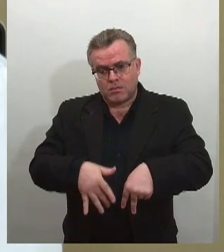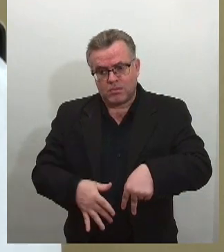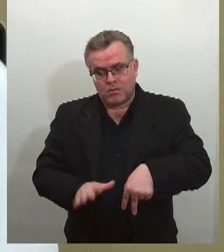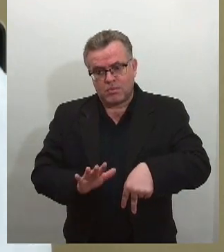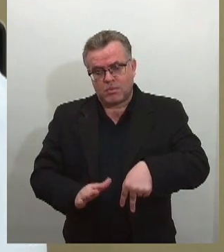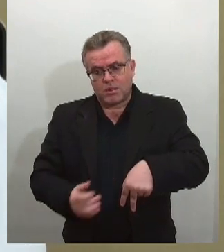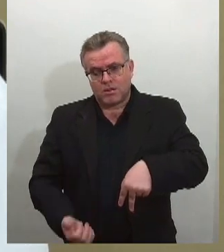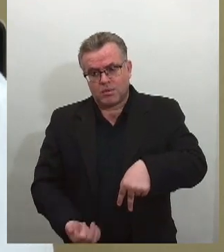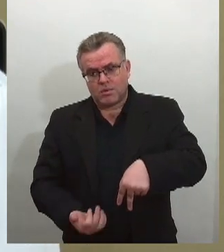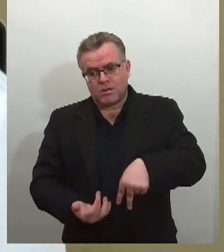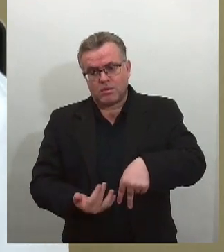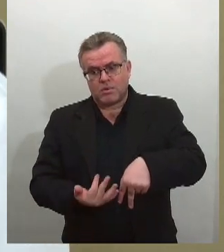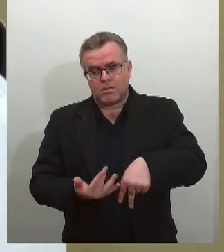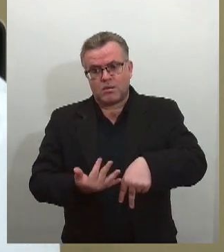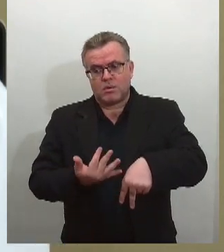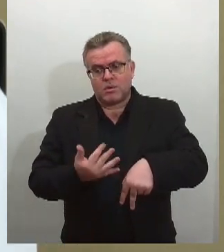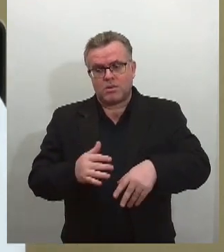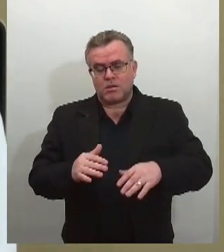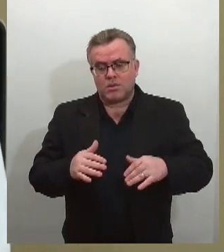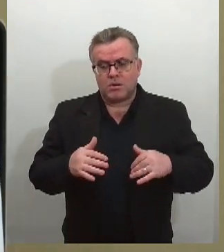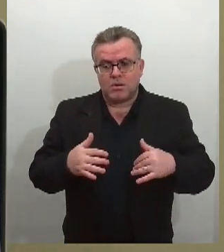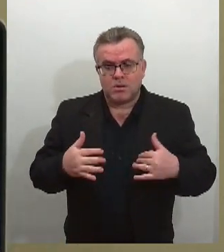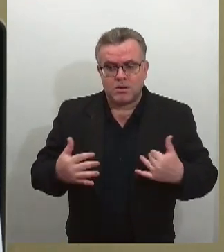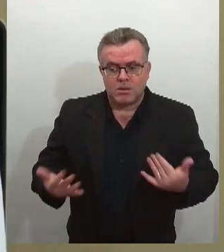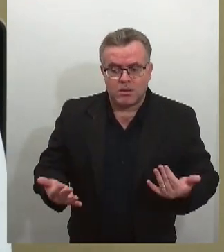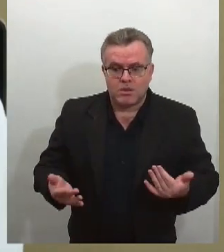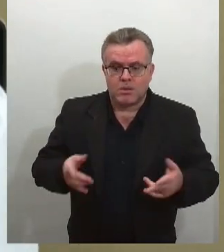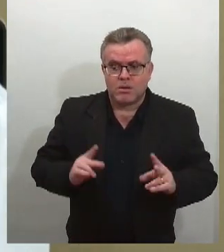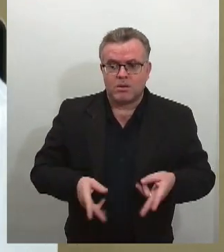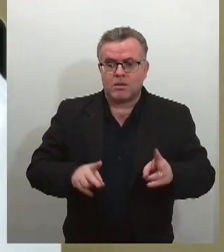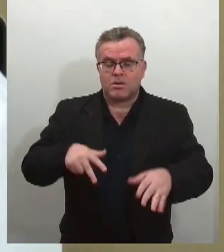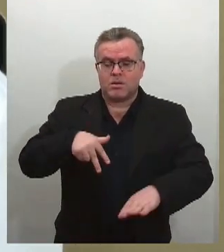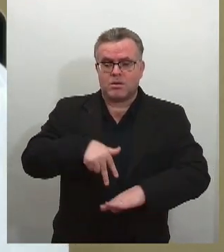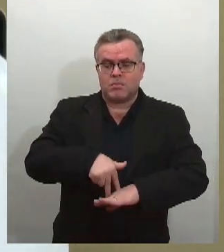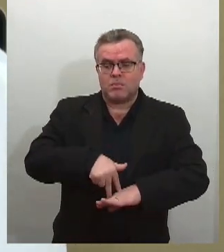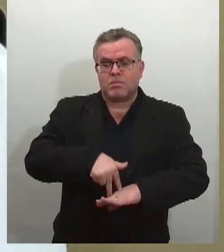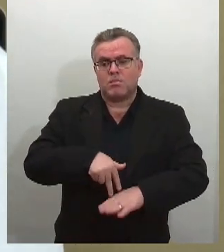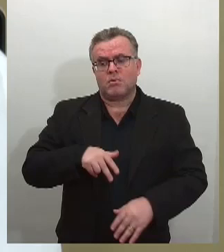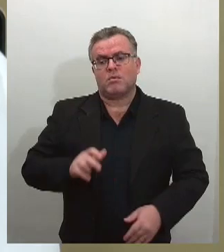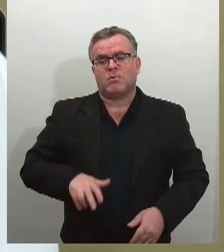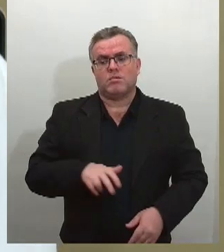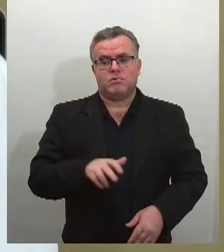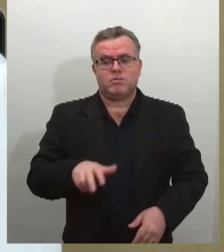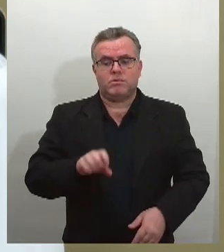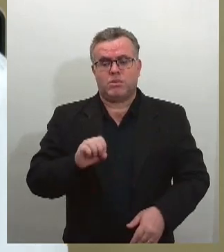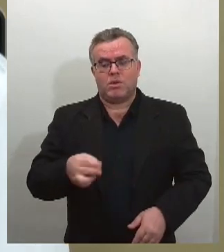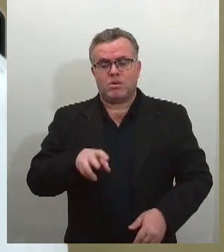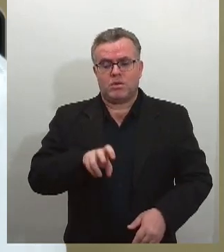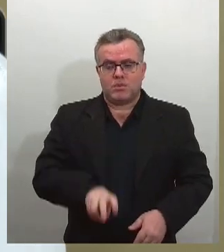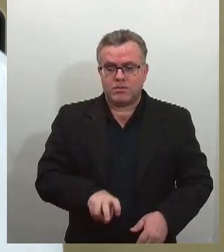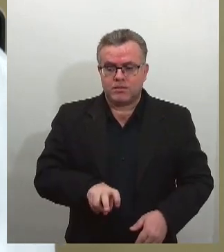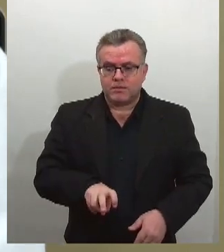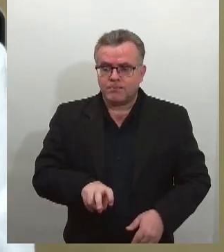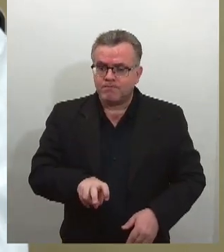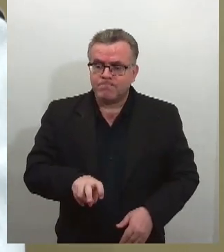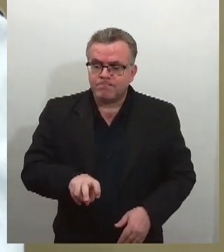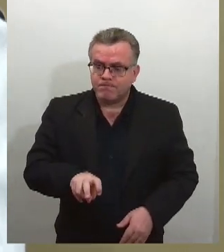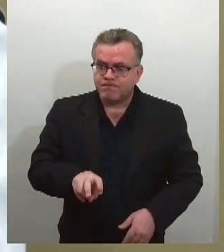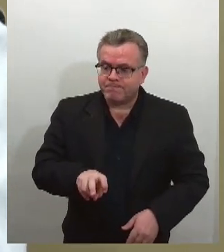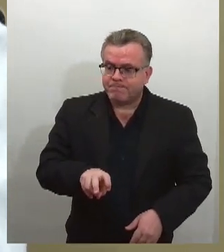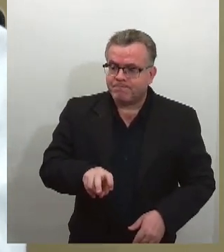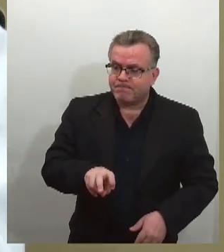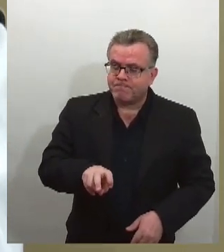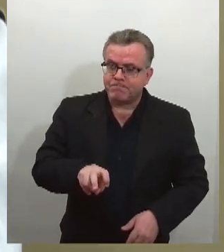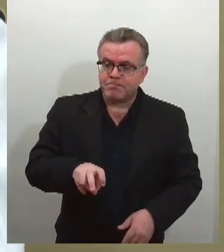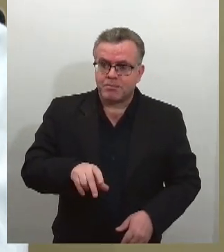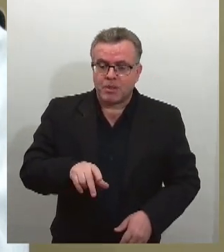para o coração, porque a maior parte do tempo nós estamos em pé ou sentados. Então, quando você pega e eleva a